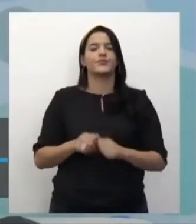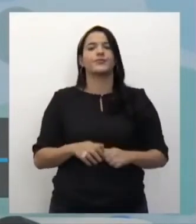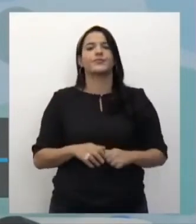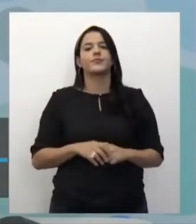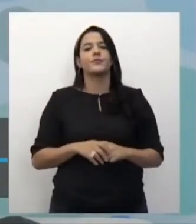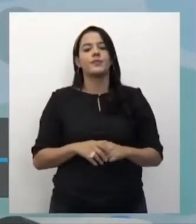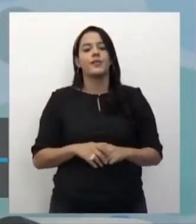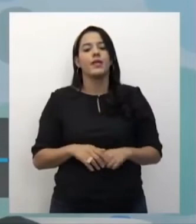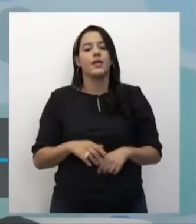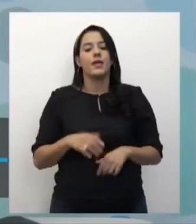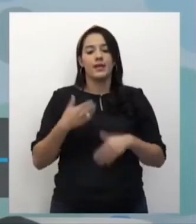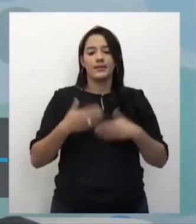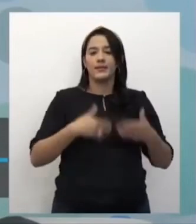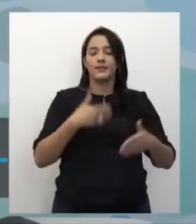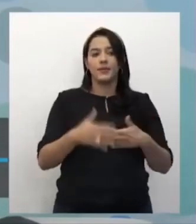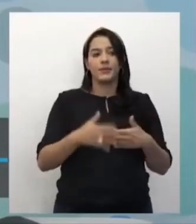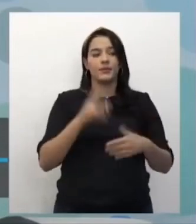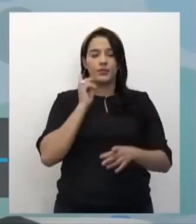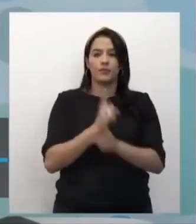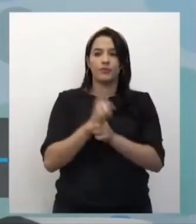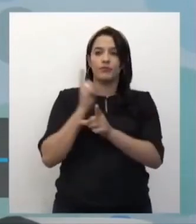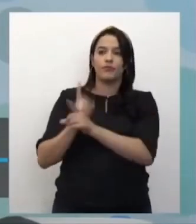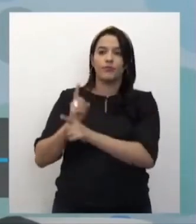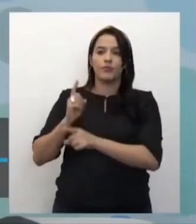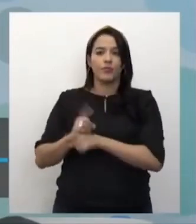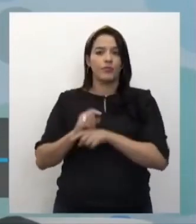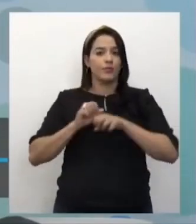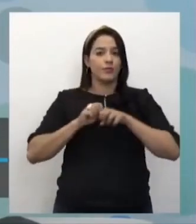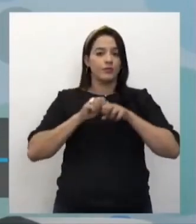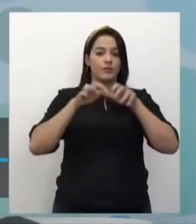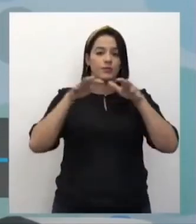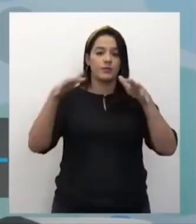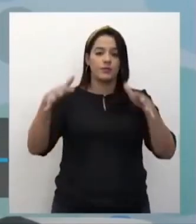foi difundindo o esporte ao redor do mundo.